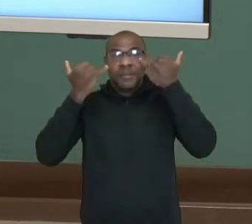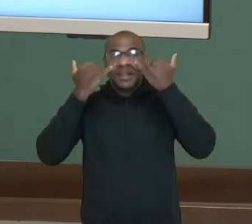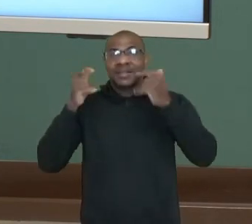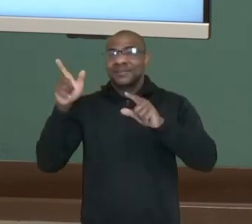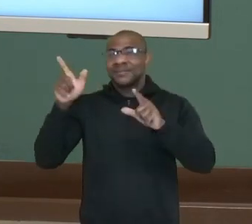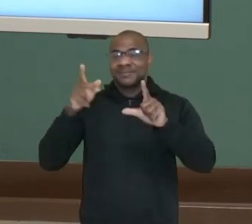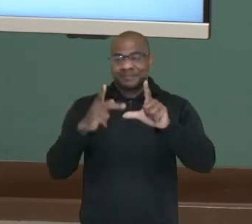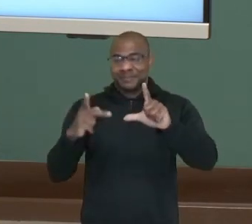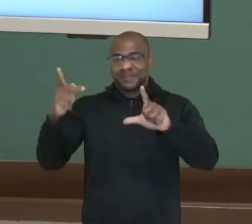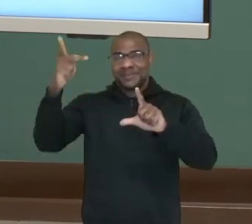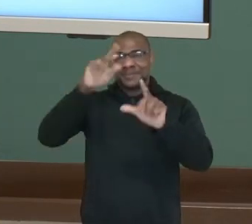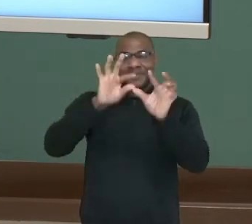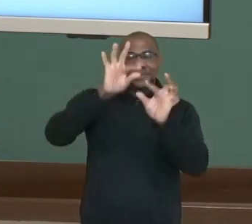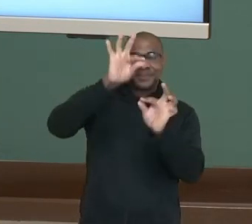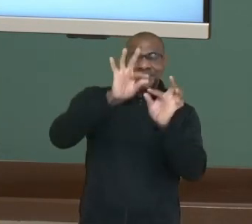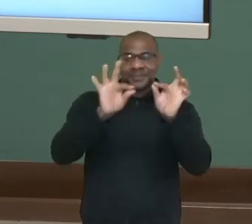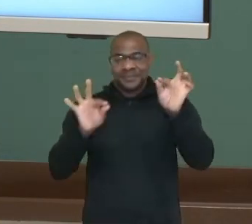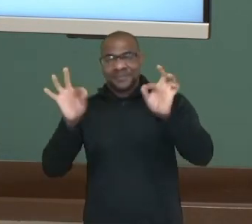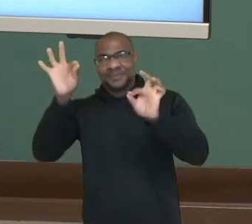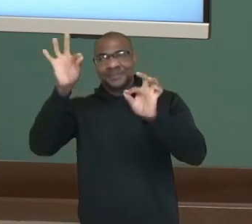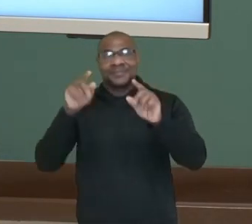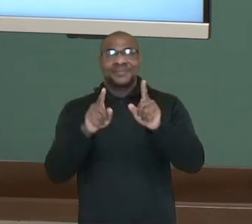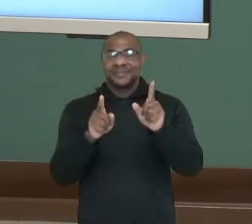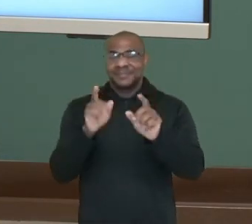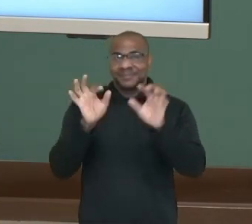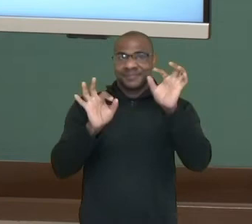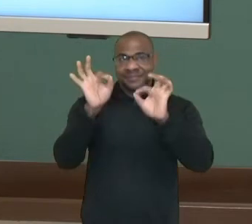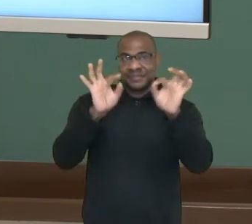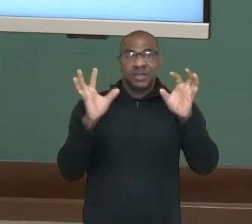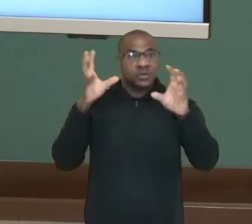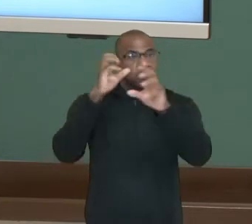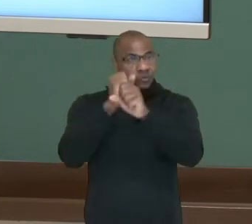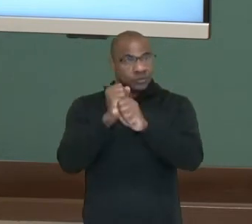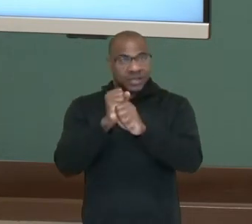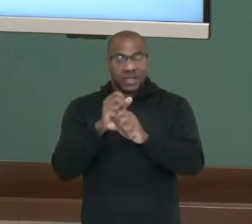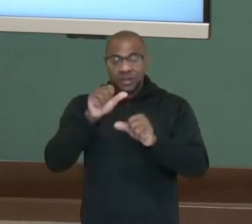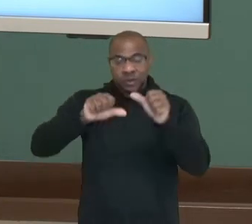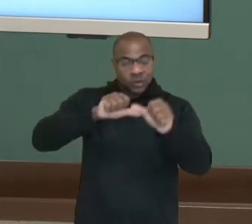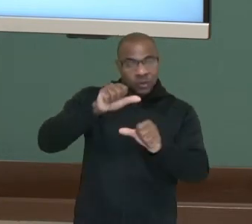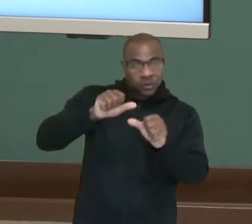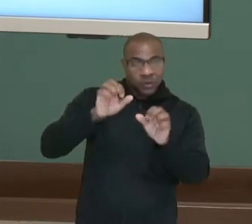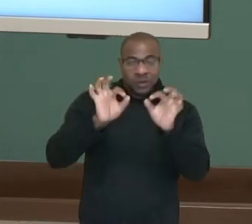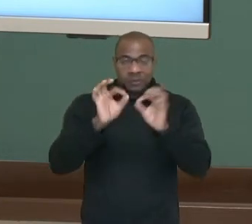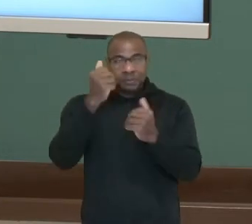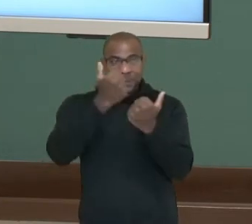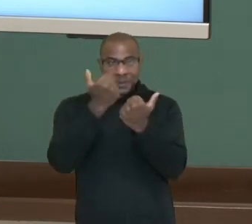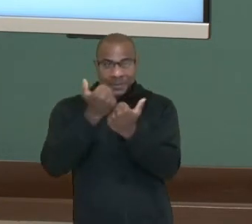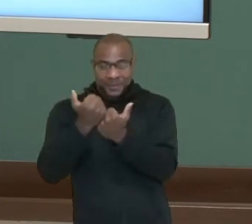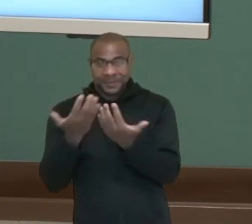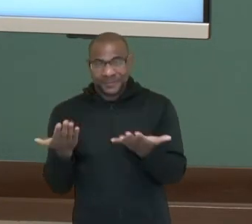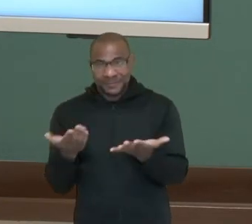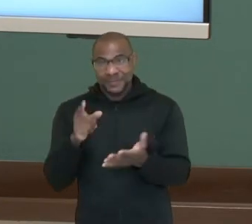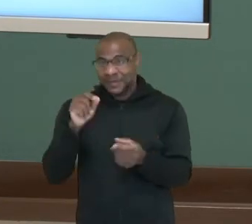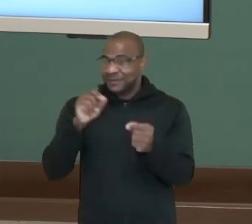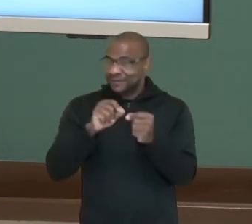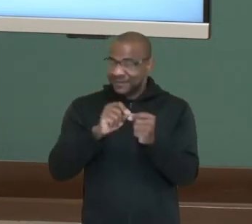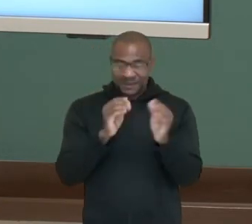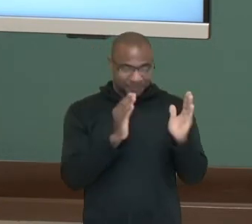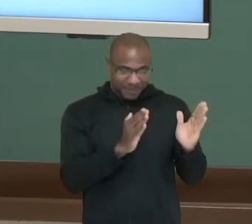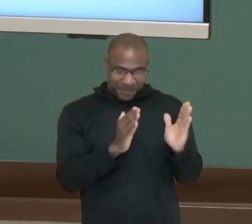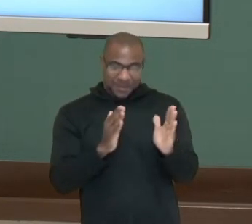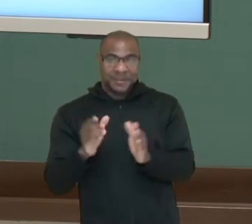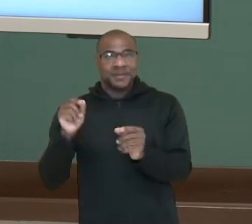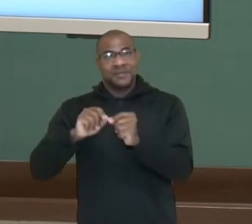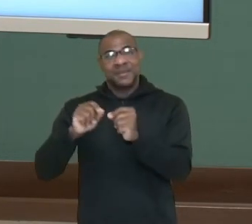das medidas, juntar todo mundo, escrever o perímetro, trocou, tranquilo. Esse foi o passo a passo para você resolver esse exercício 1,